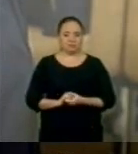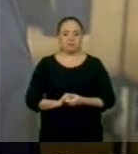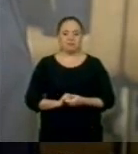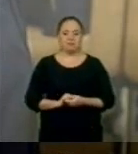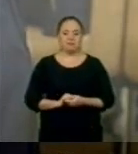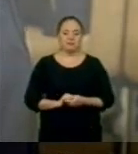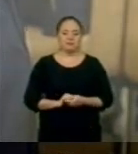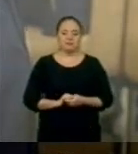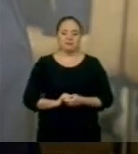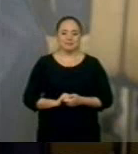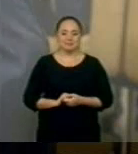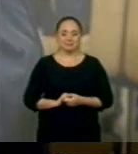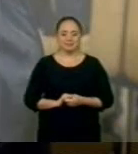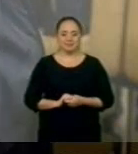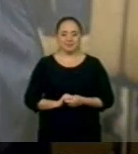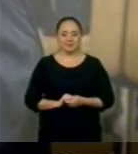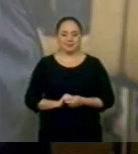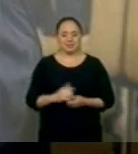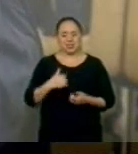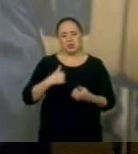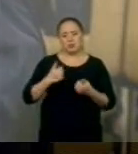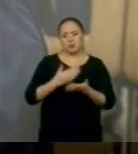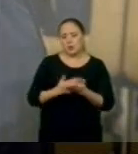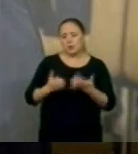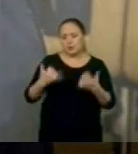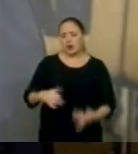Se me permitem, começo a falar do Ministério Público.